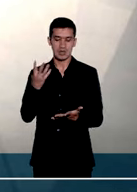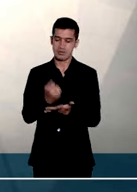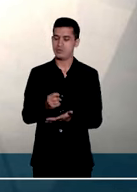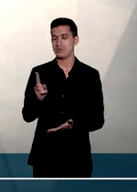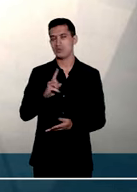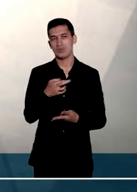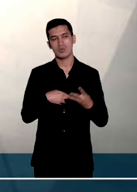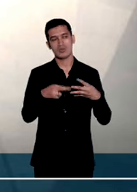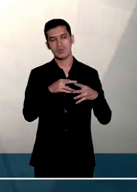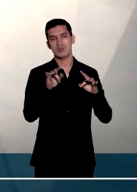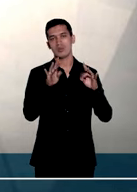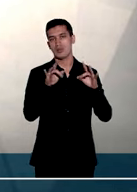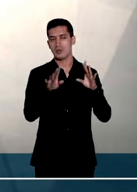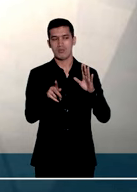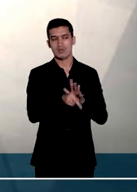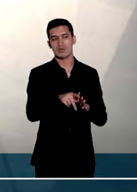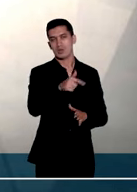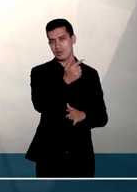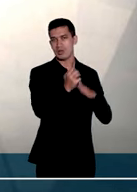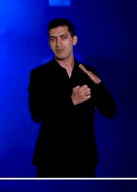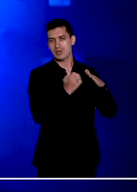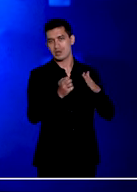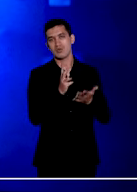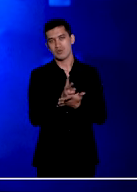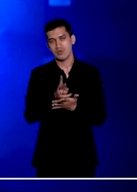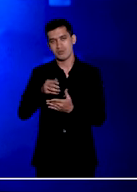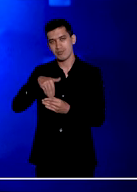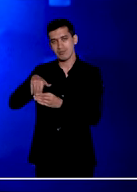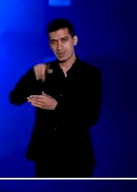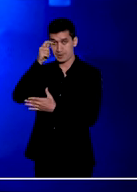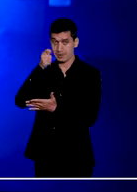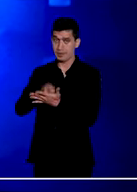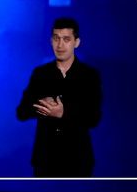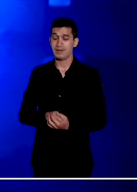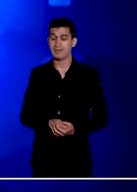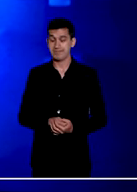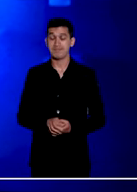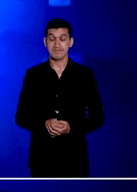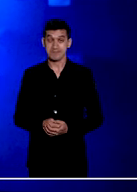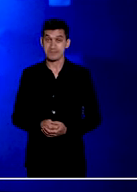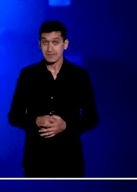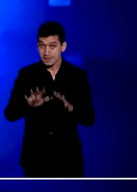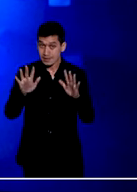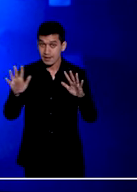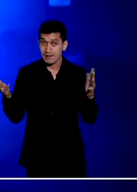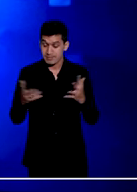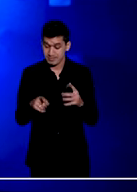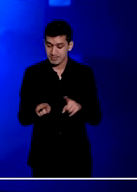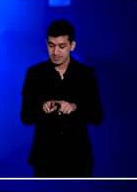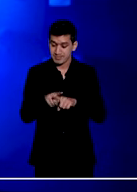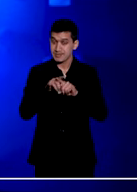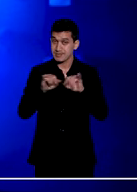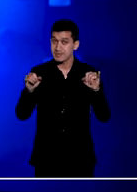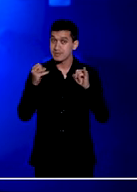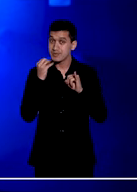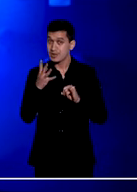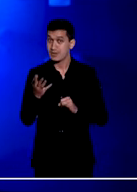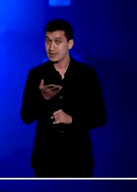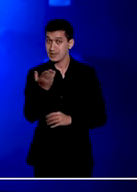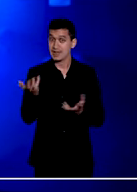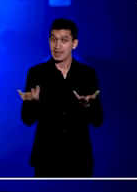ao recurso especial e Manteve o acordão Olha tem uma notícia boa para quem está esperando receber